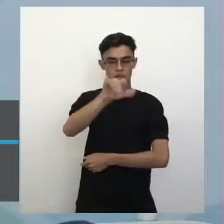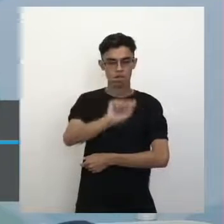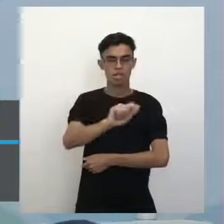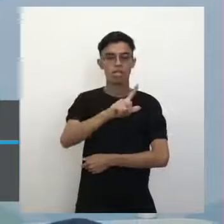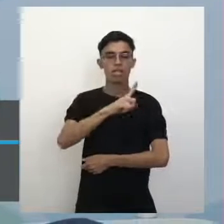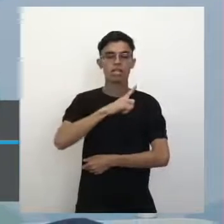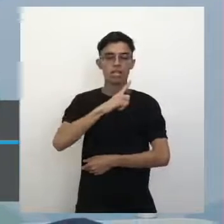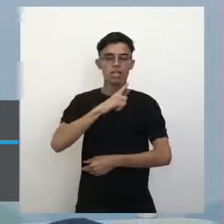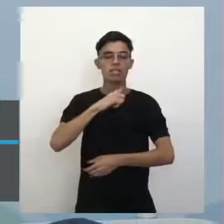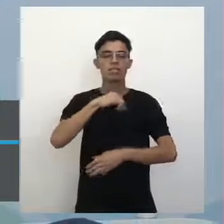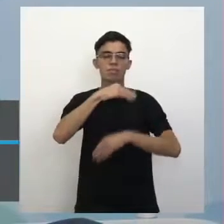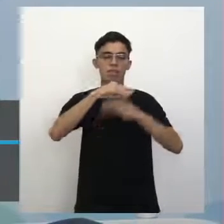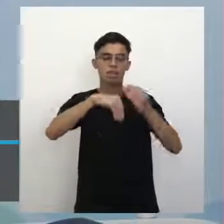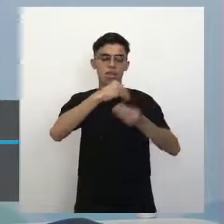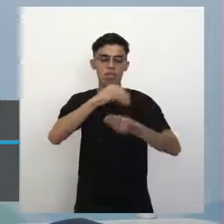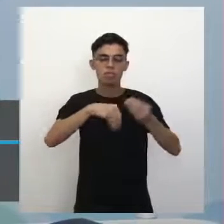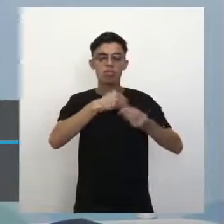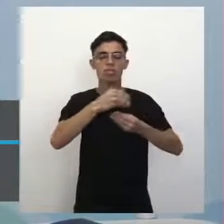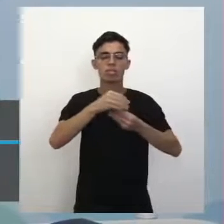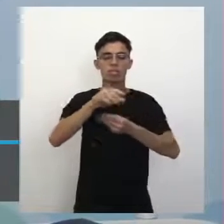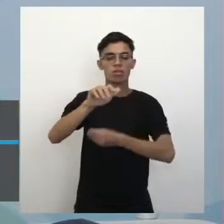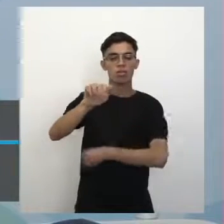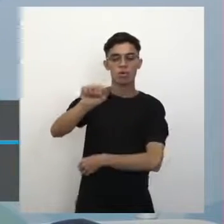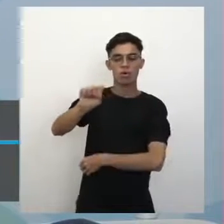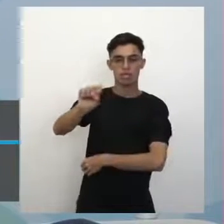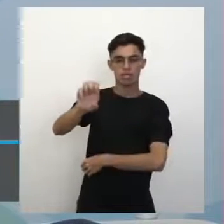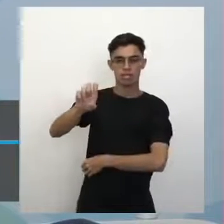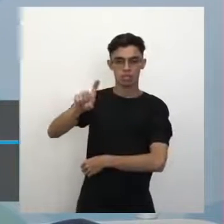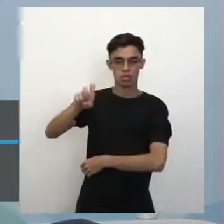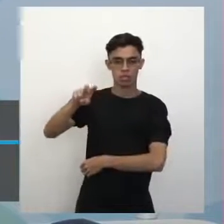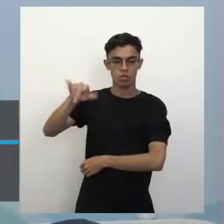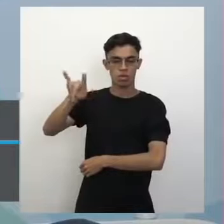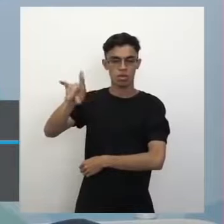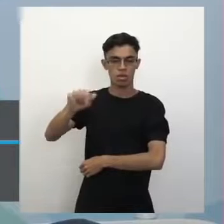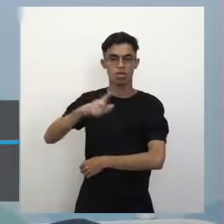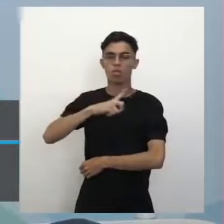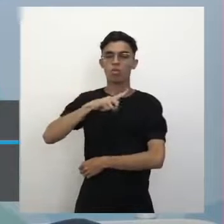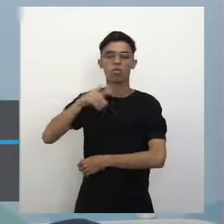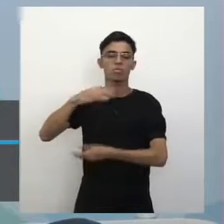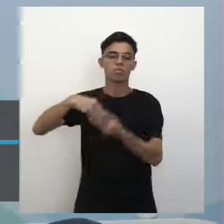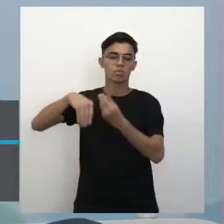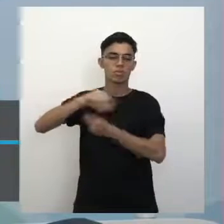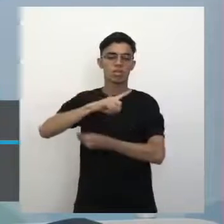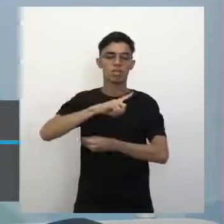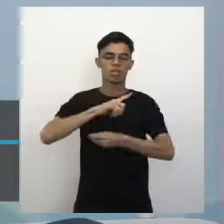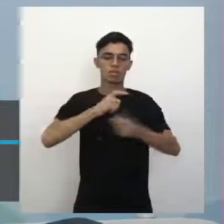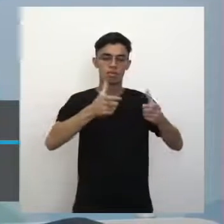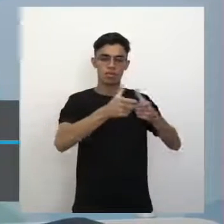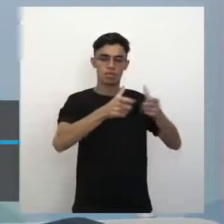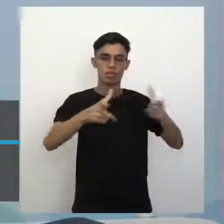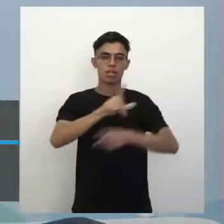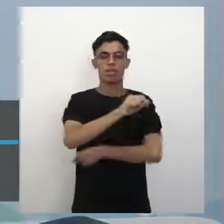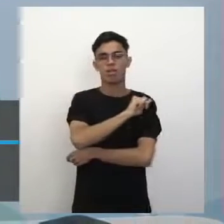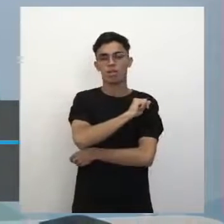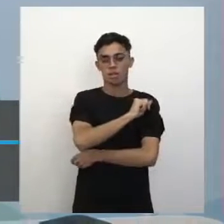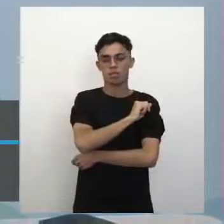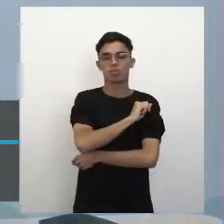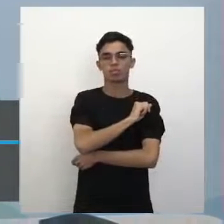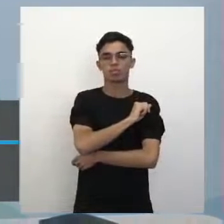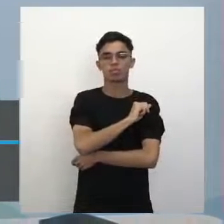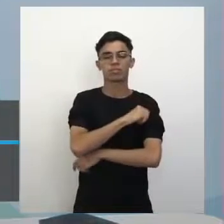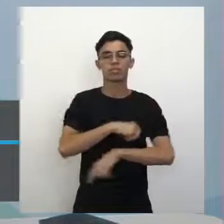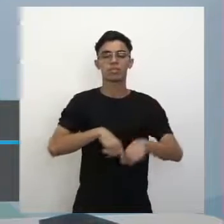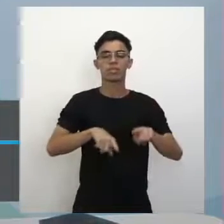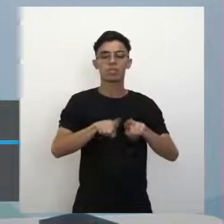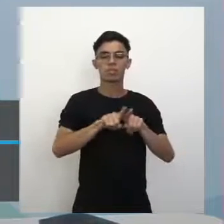assexuada não. E aí desempenhou aqui uma gama de gente aqui, os alunos, né,